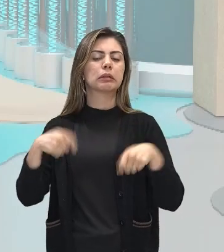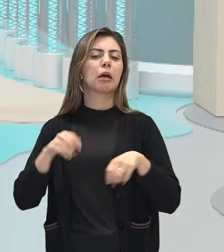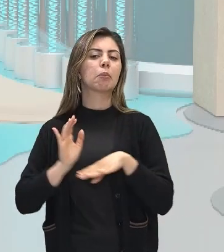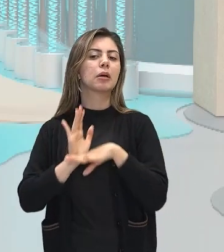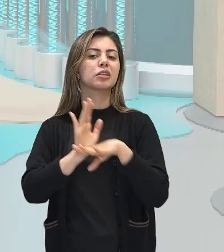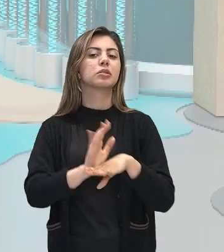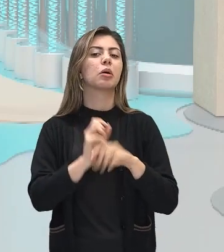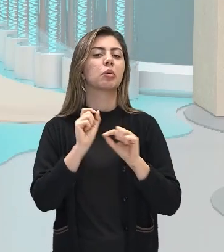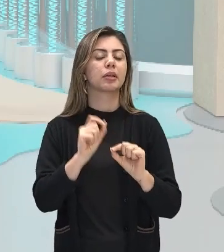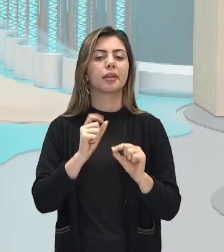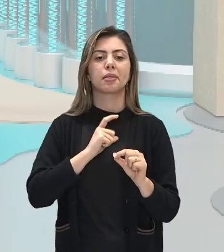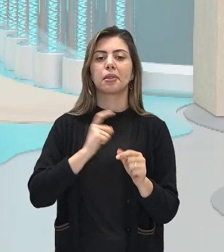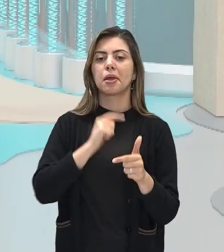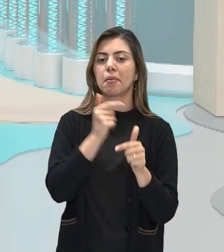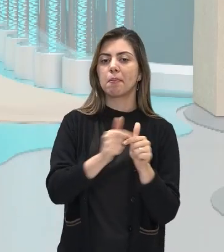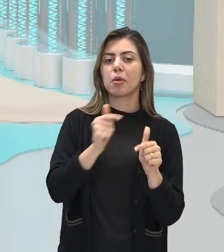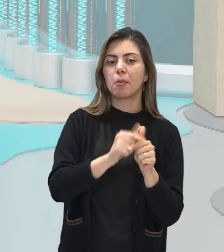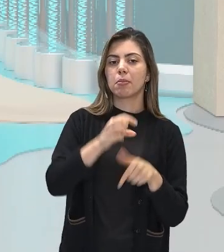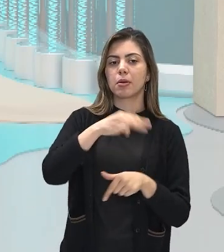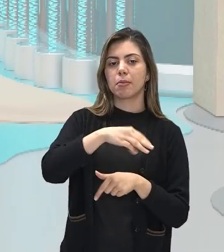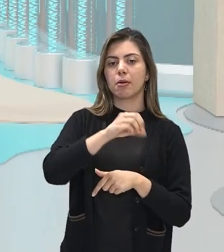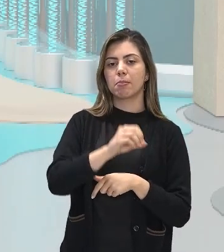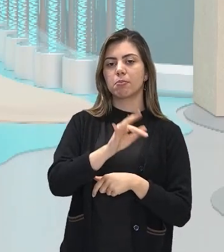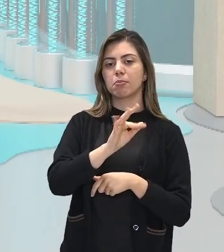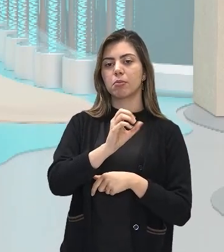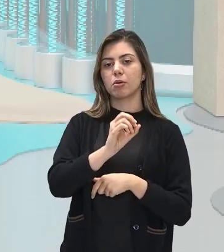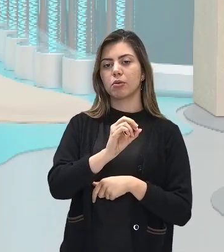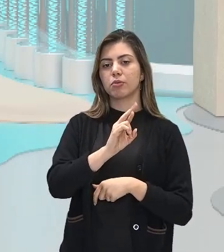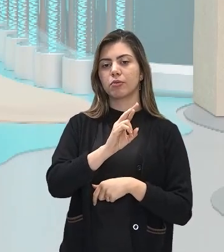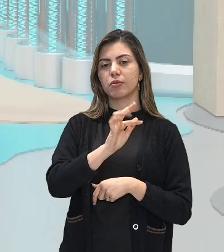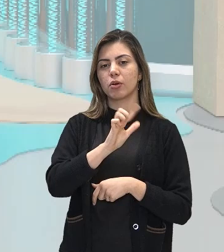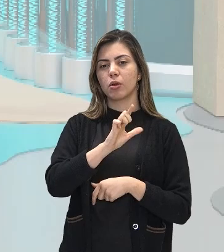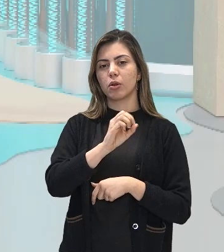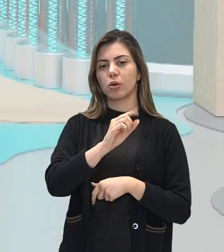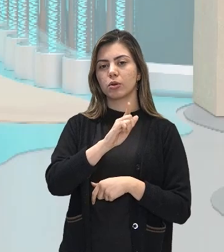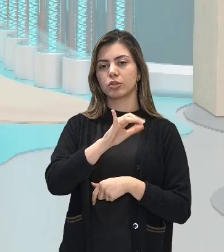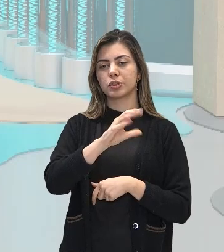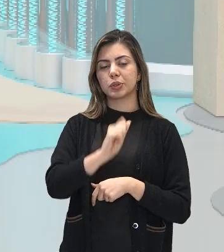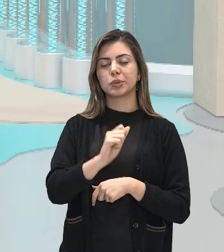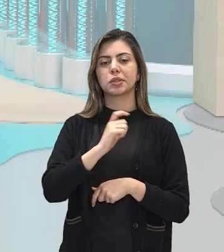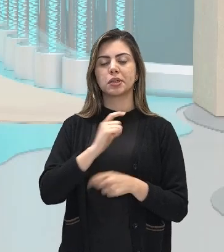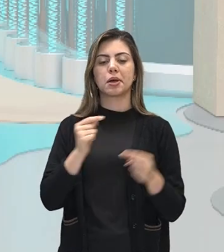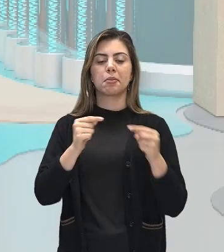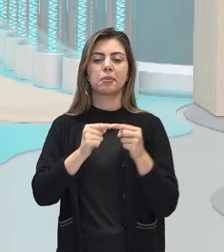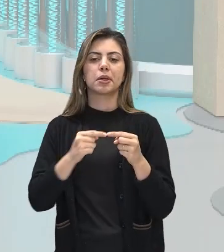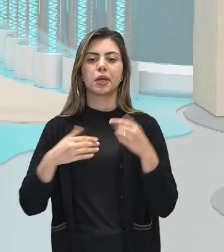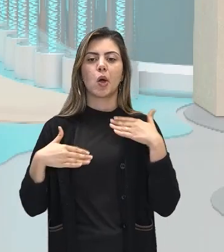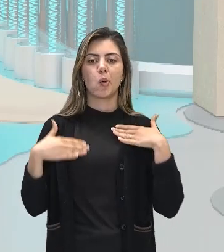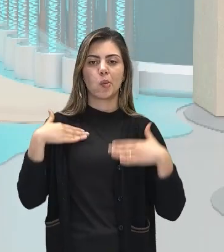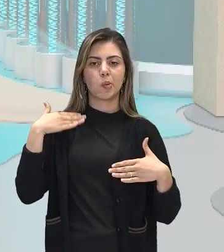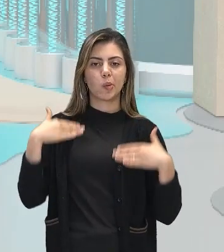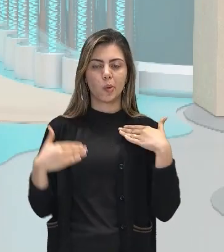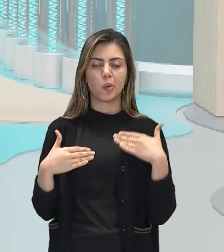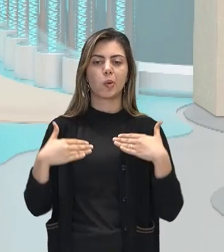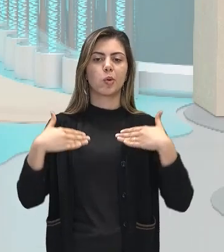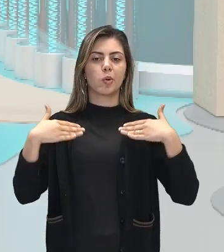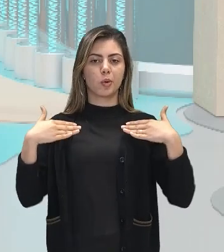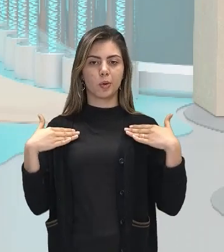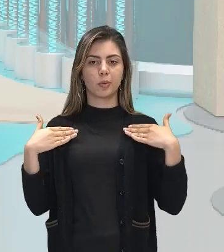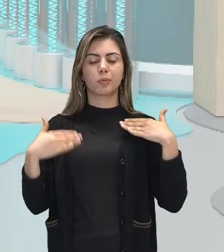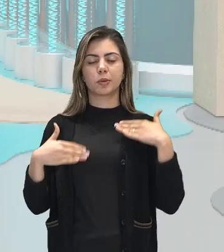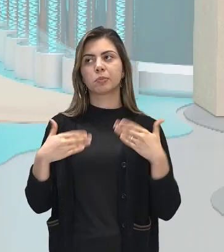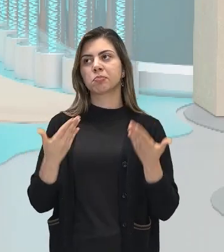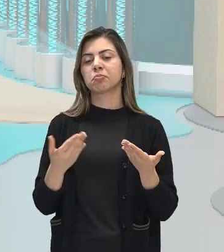problemas morfológicos que estão relacionados à estrutura do nosso corpo, também a questão postural, a